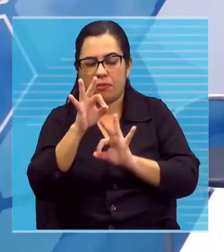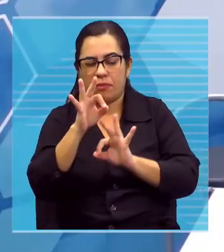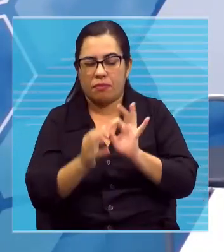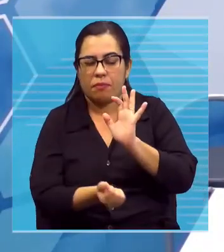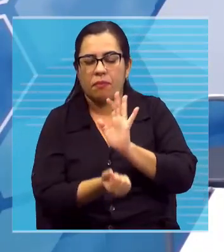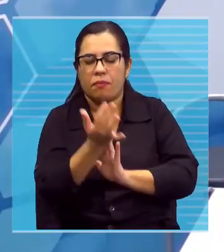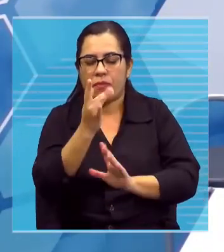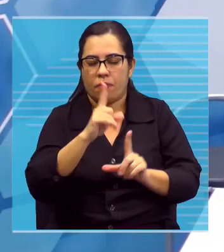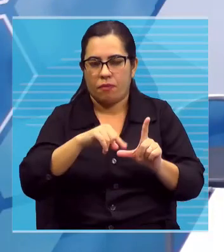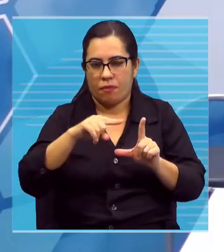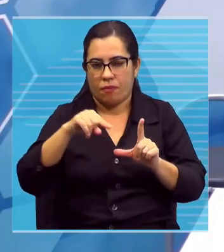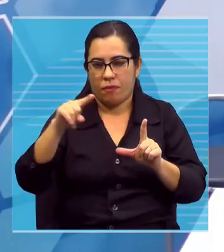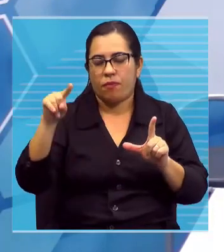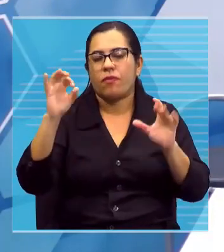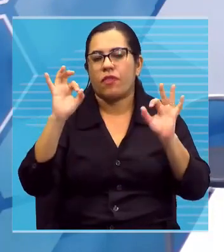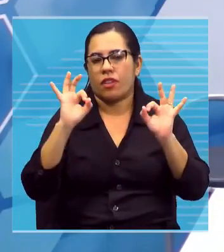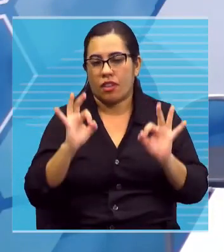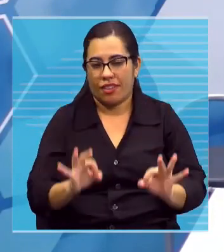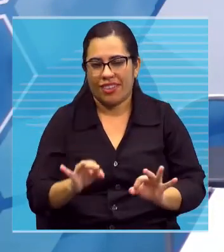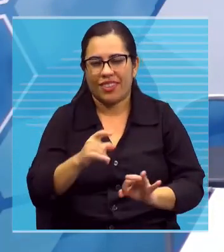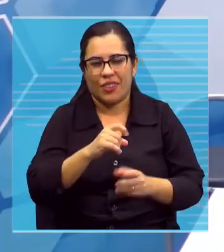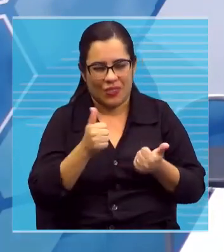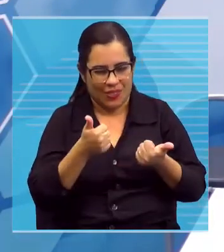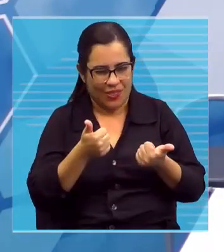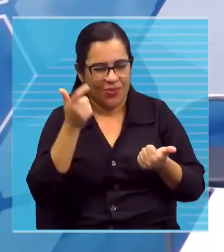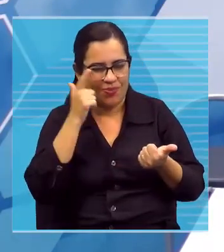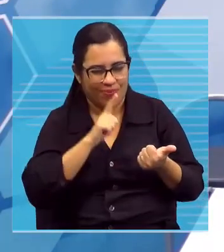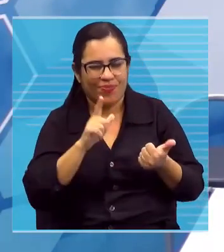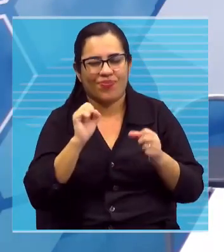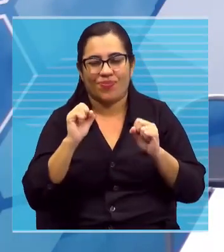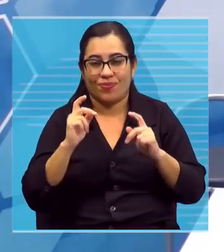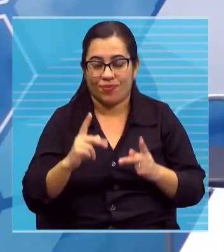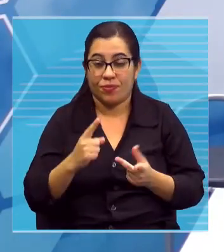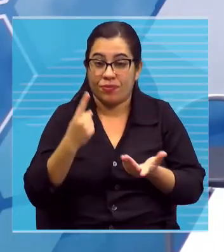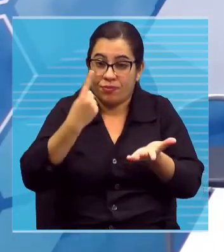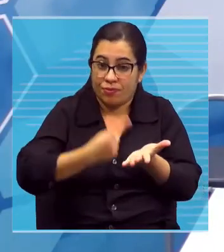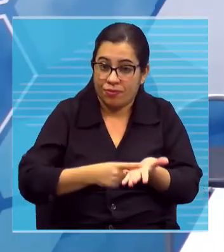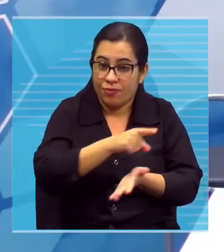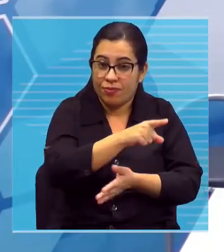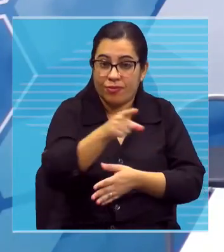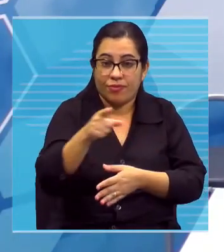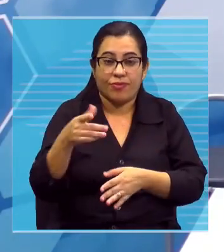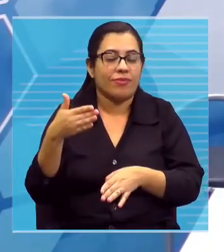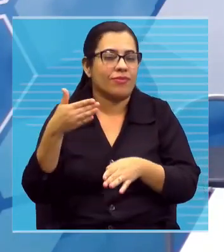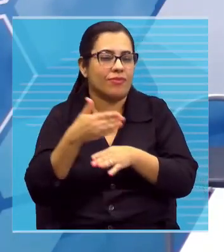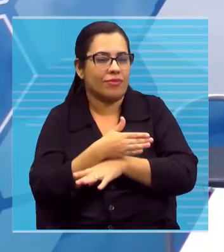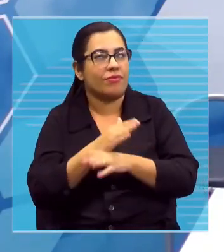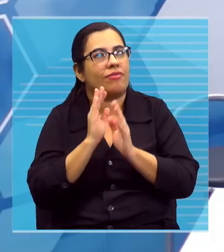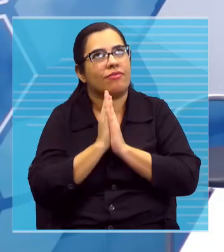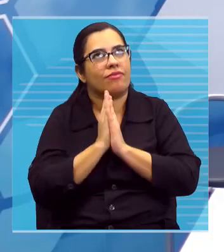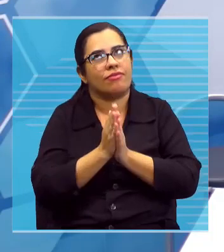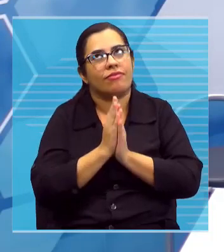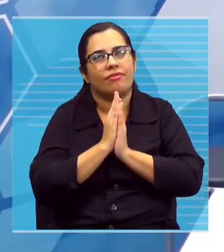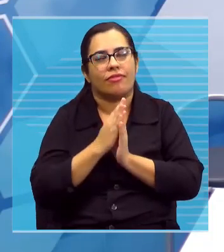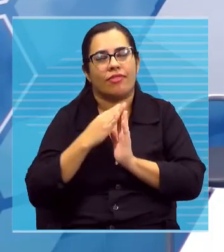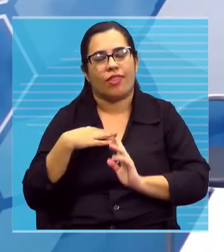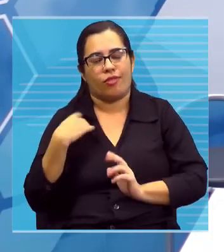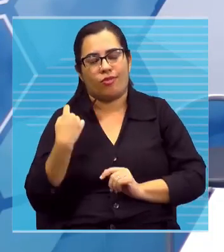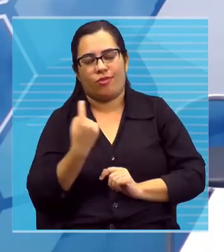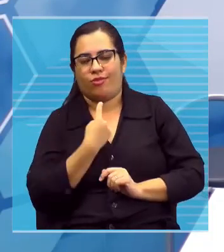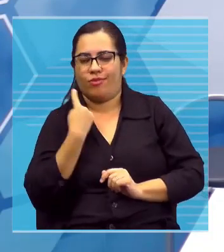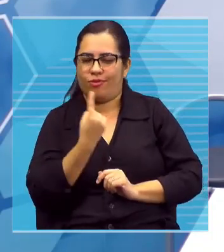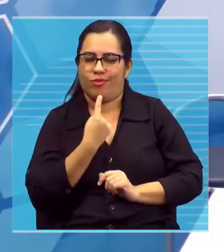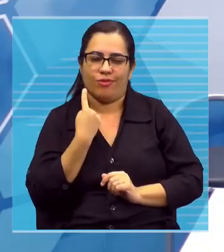gráficos Tá mas vai dar tudo certo beleza Conto com a presença de vocês por favor não me deixe